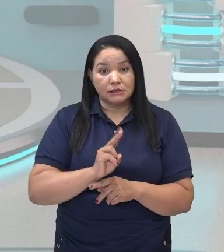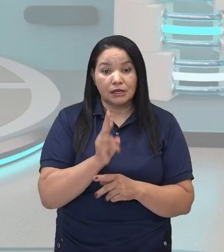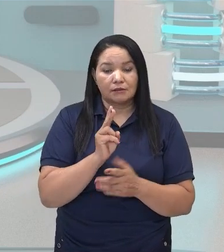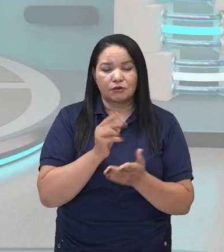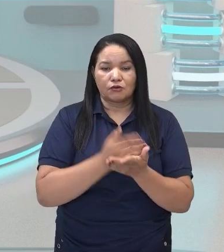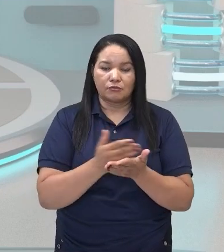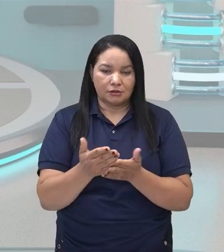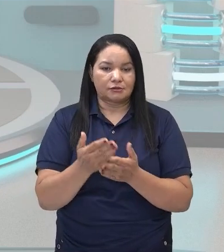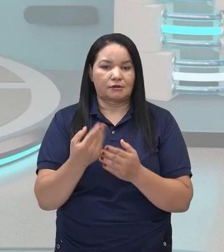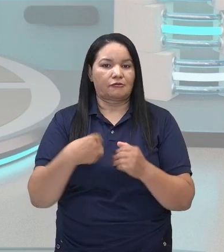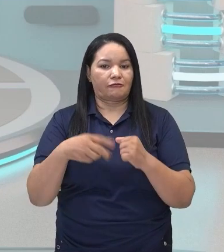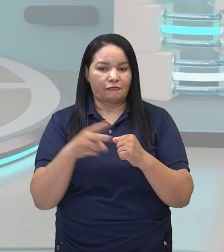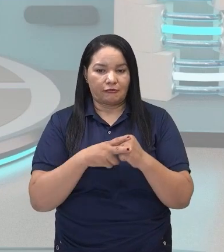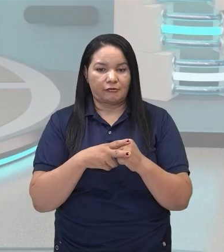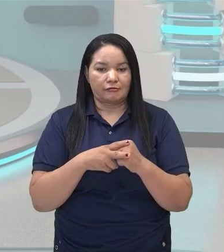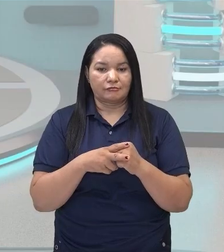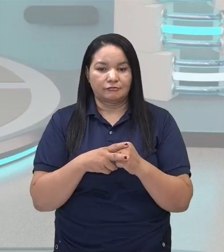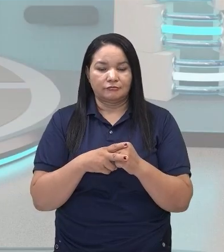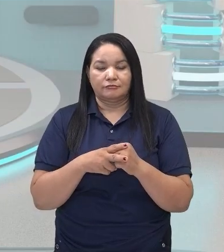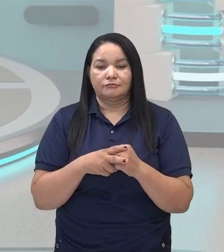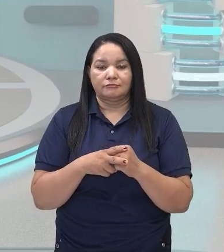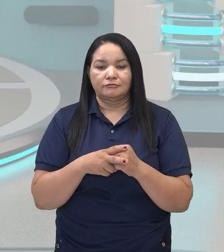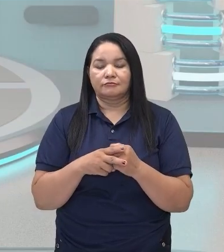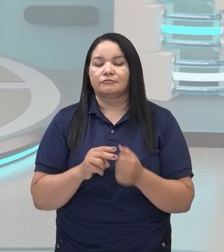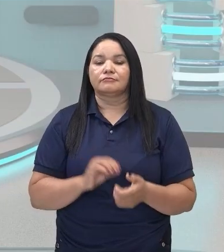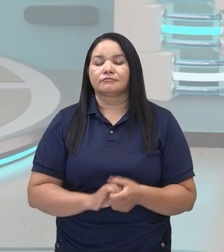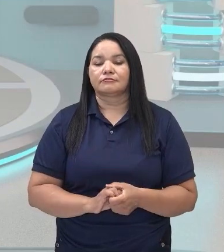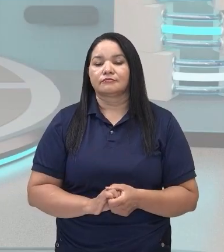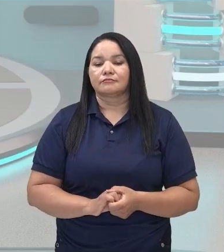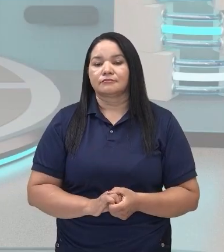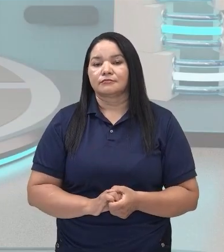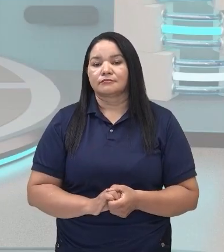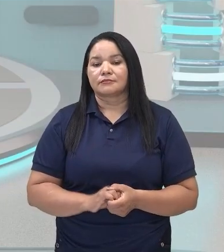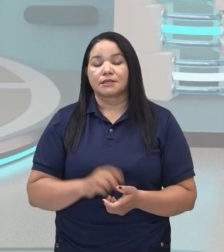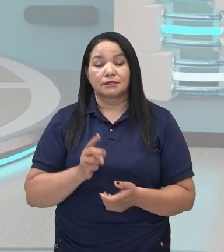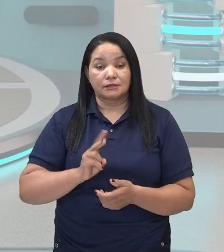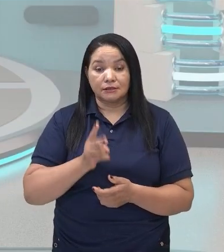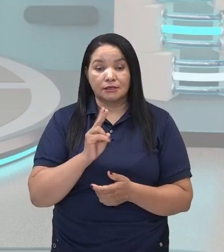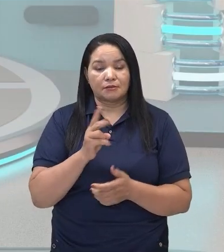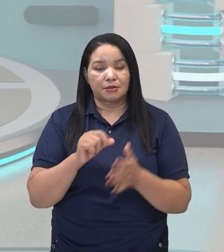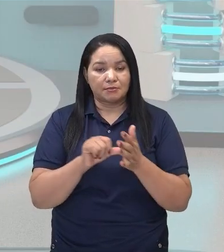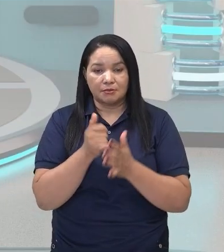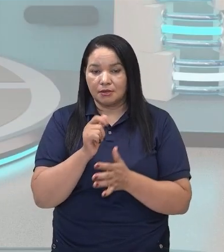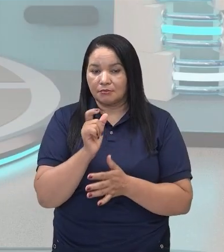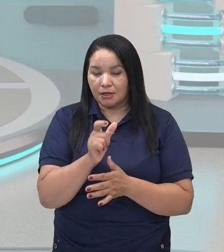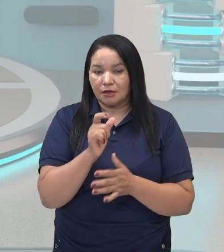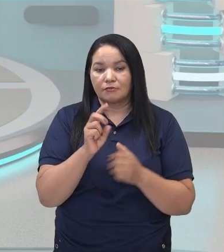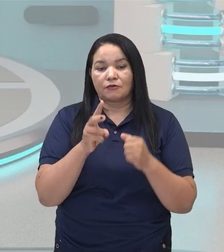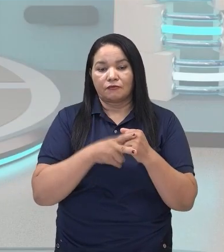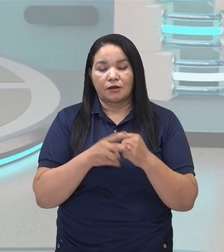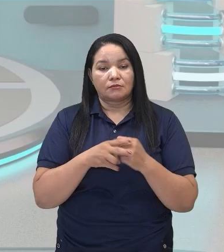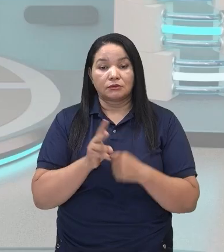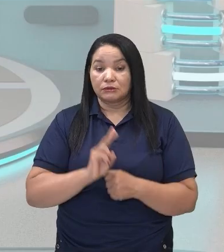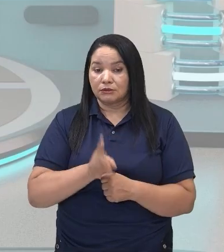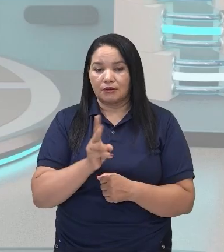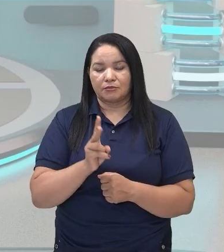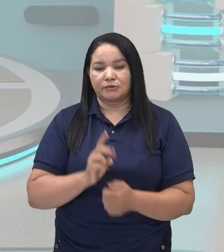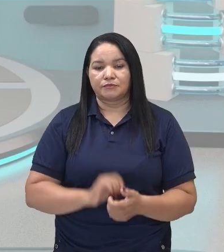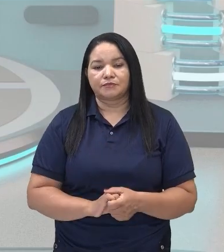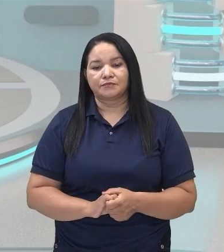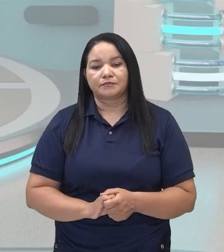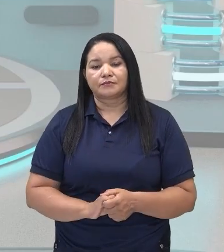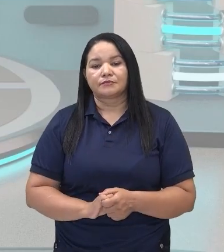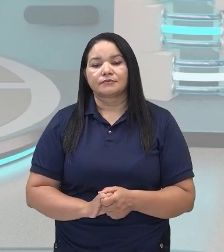verbo, iniciando ali sempre a primeira palavra é sempre o verbo, tá certo? Depois vem o sujeito, depois o complemento. Há sempre